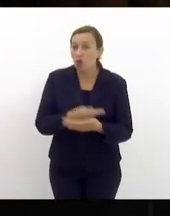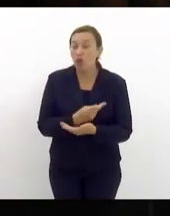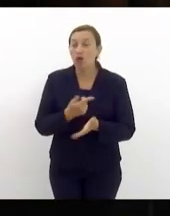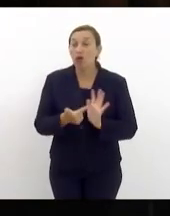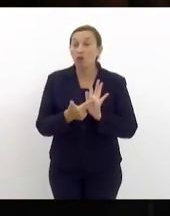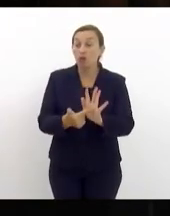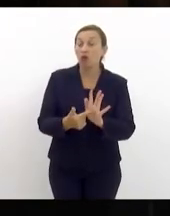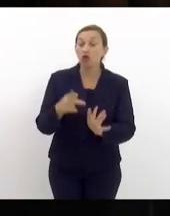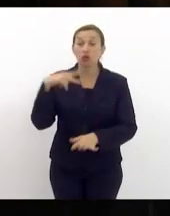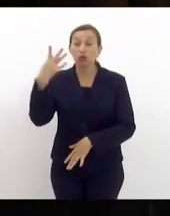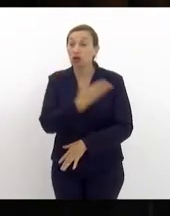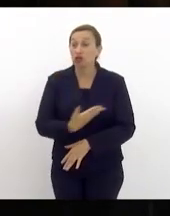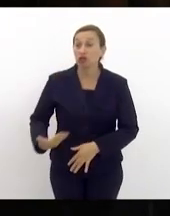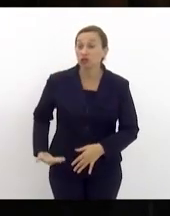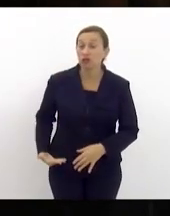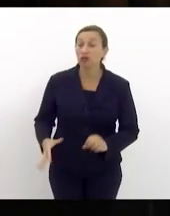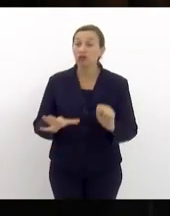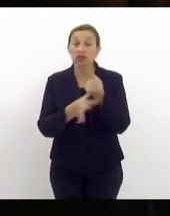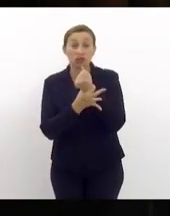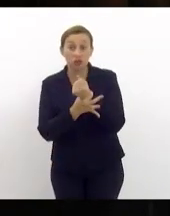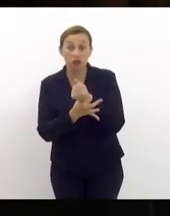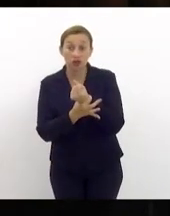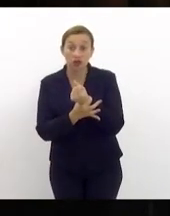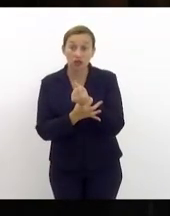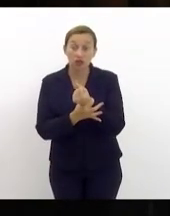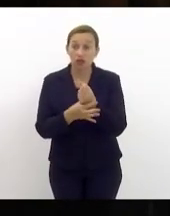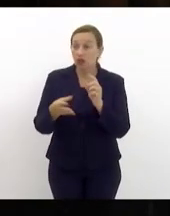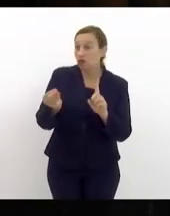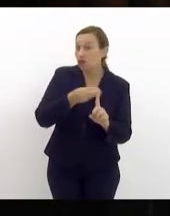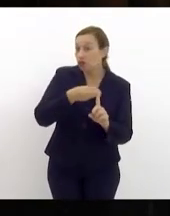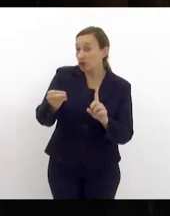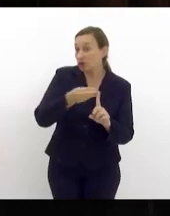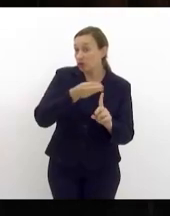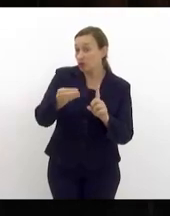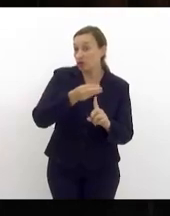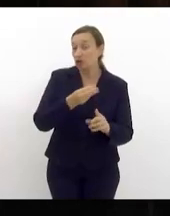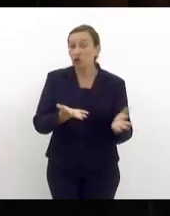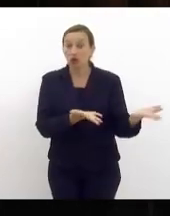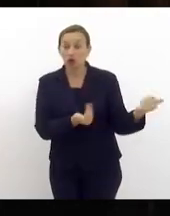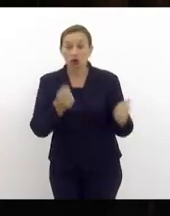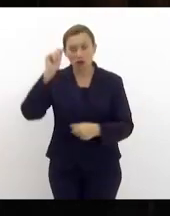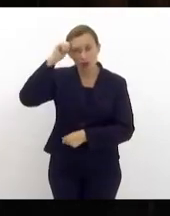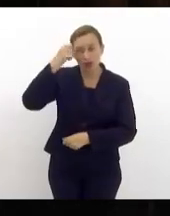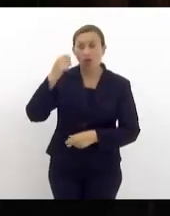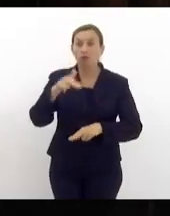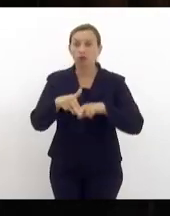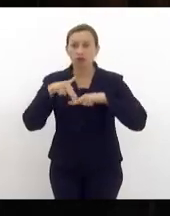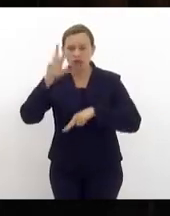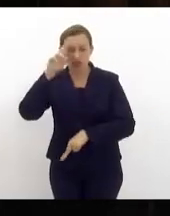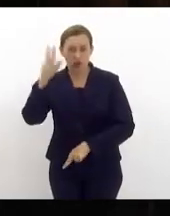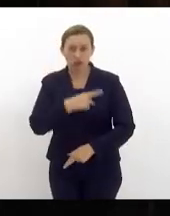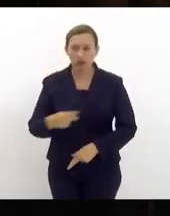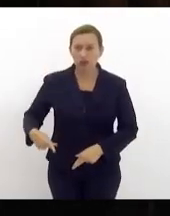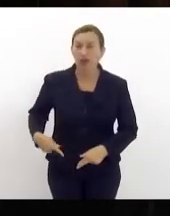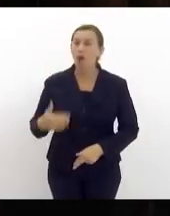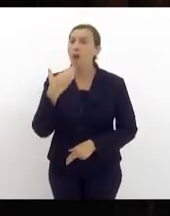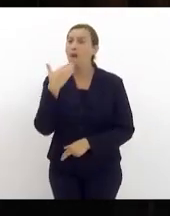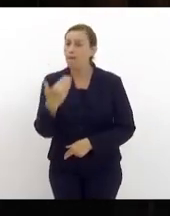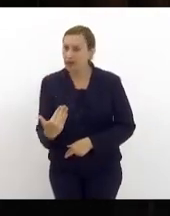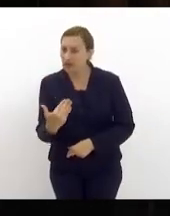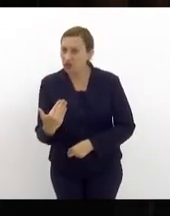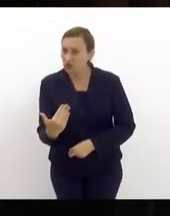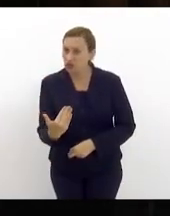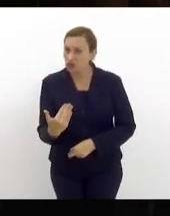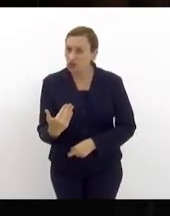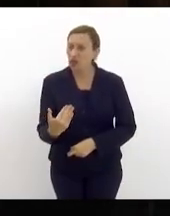política pública de segurança que inviabiliza a vida da nossa juventude preta. É por isso, senhora presidenta, que eu pedi